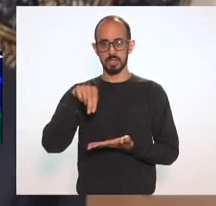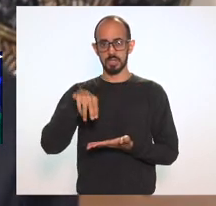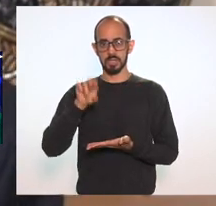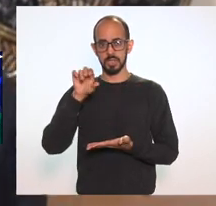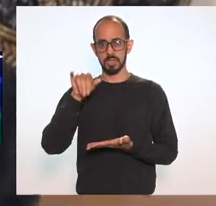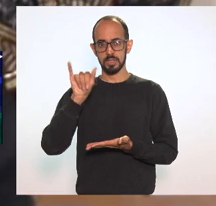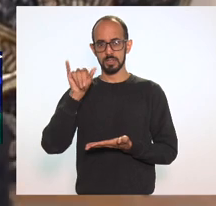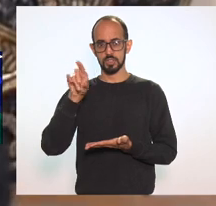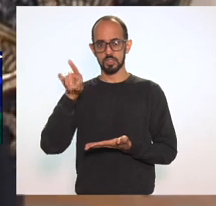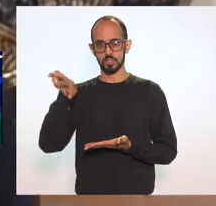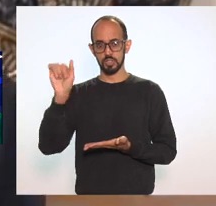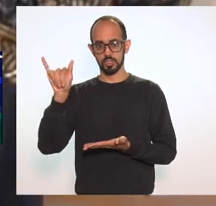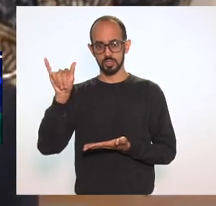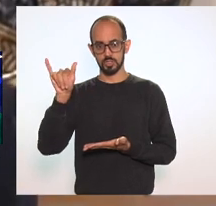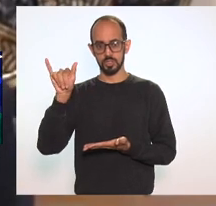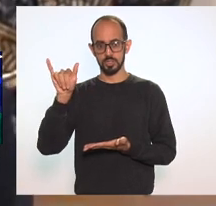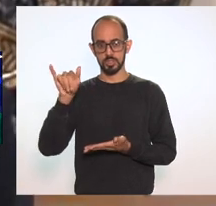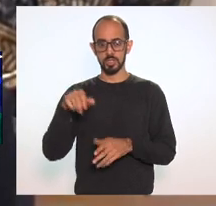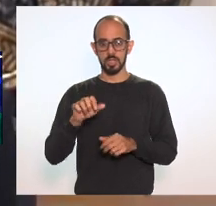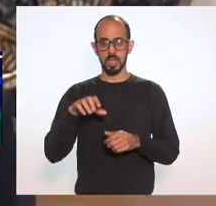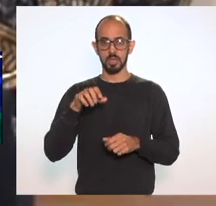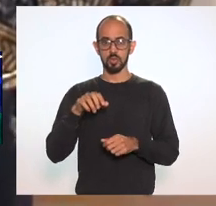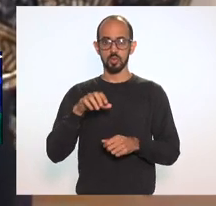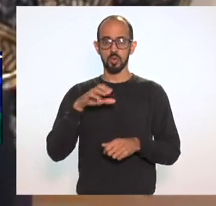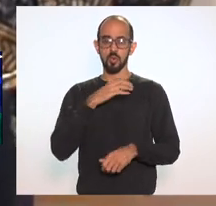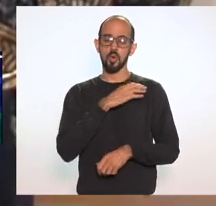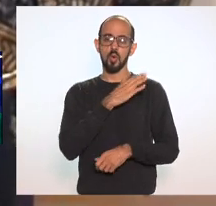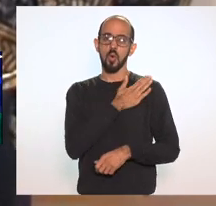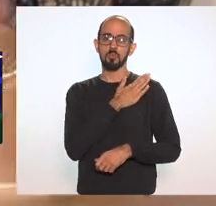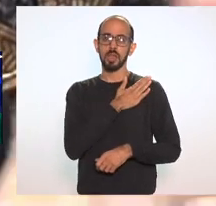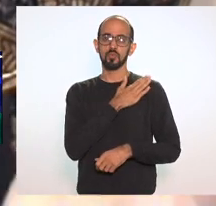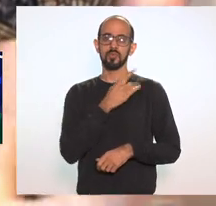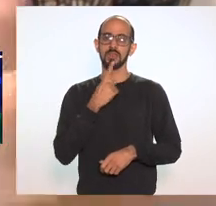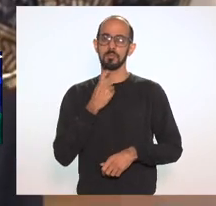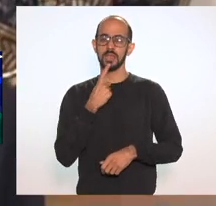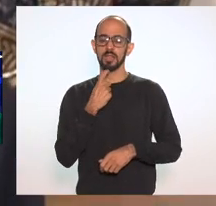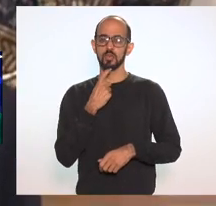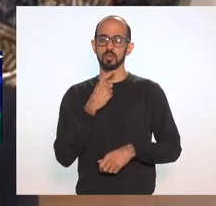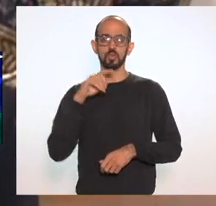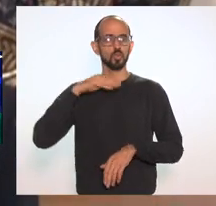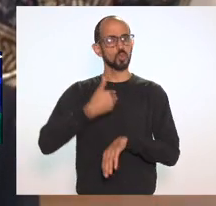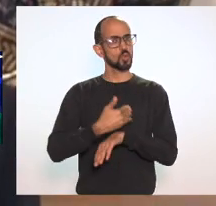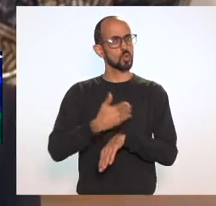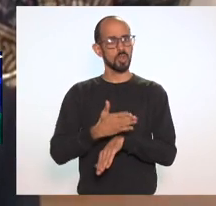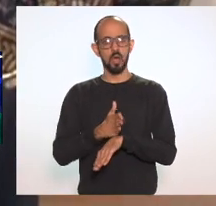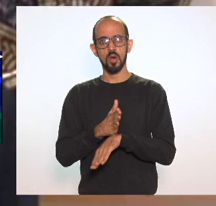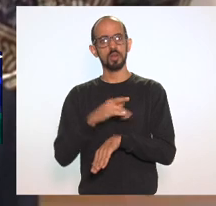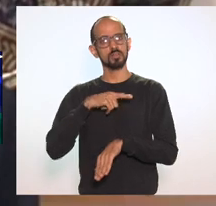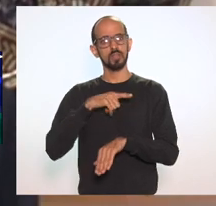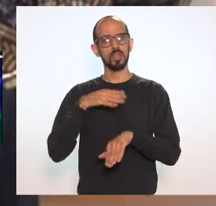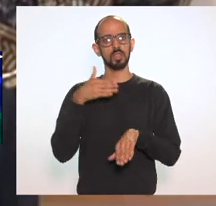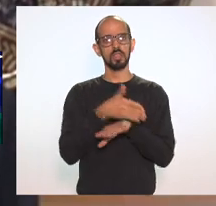toda hora eu não sou eu o analgésico segredo é porque é